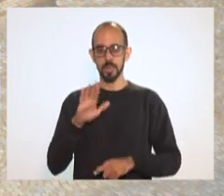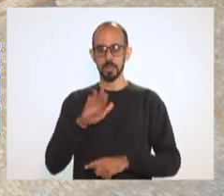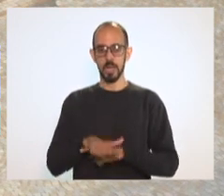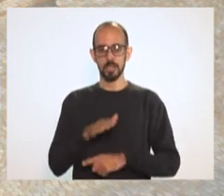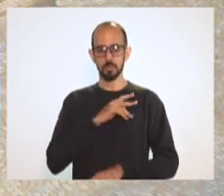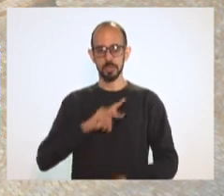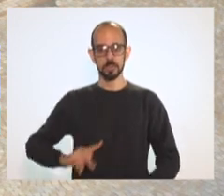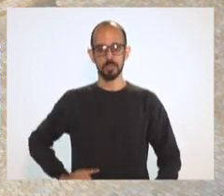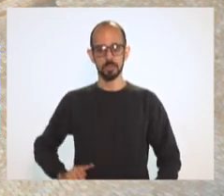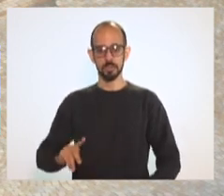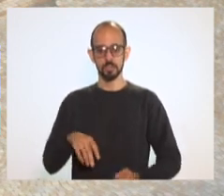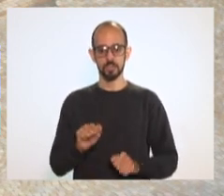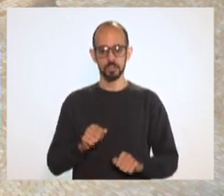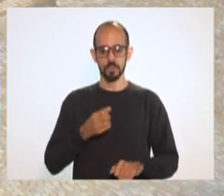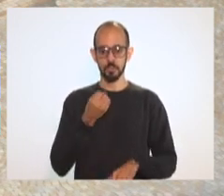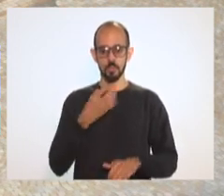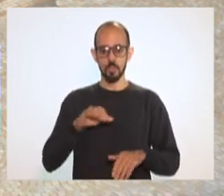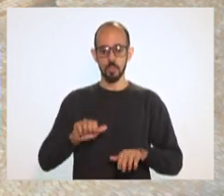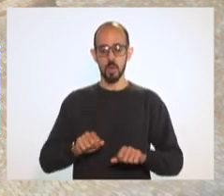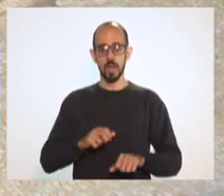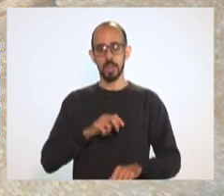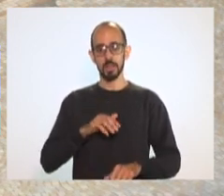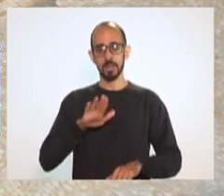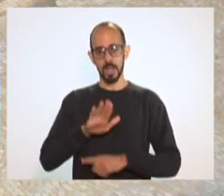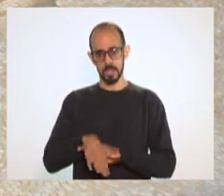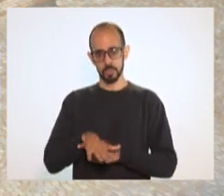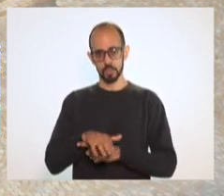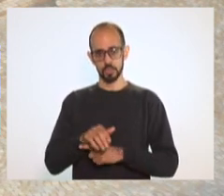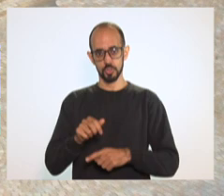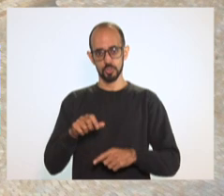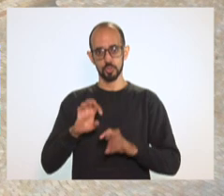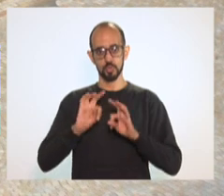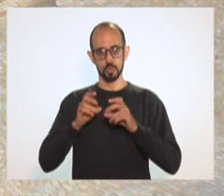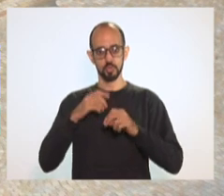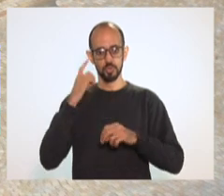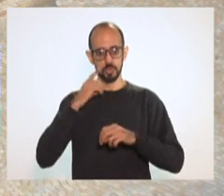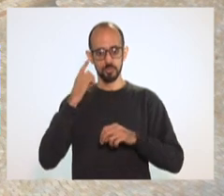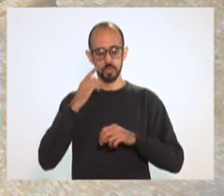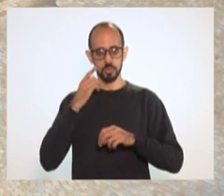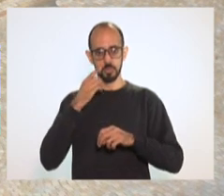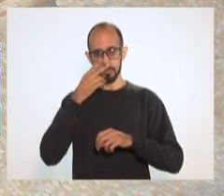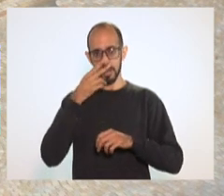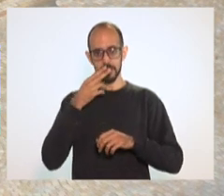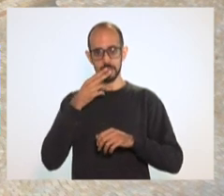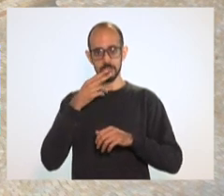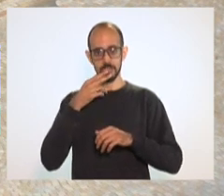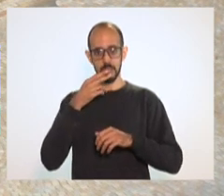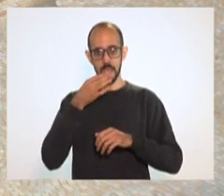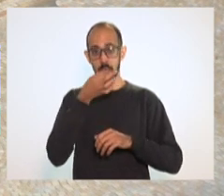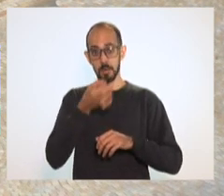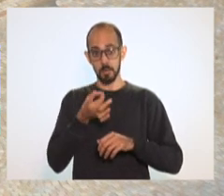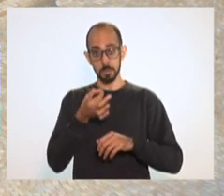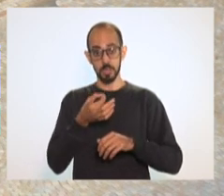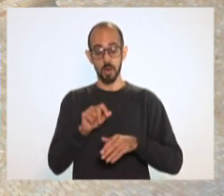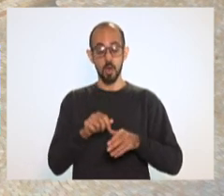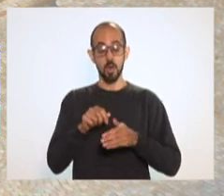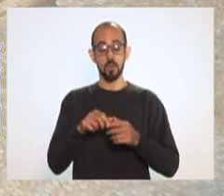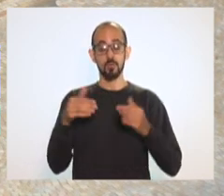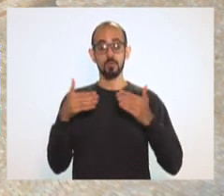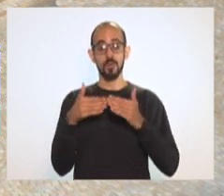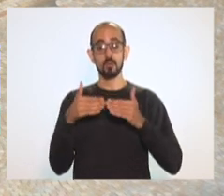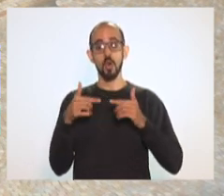Presidente. Boa tarde, Srs. Deputados. O parecer, Sr. Presidente, é favorável às emendas 11, 16 e